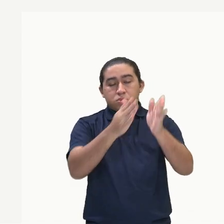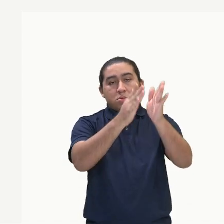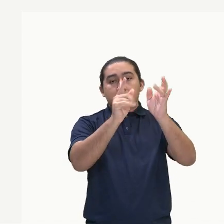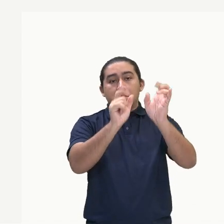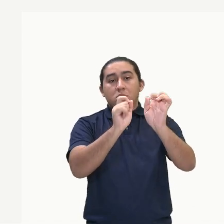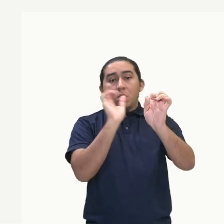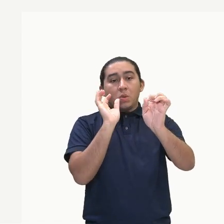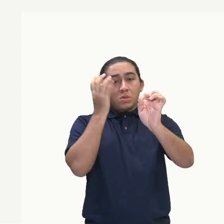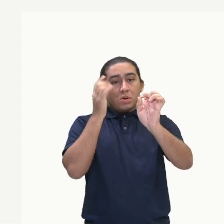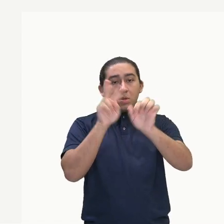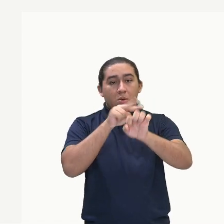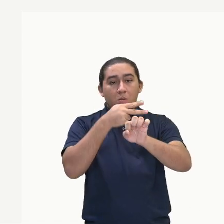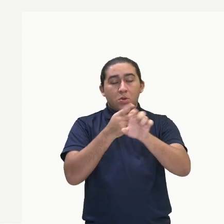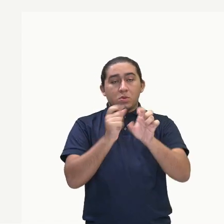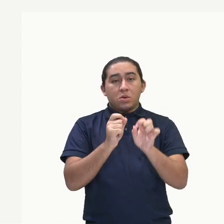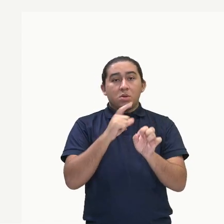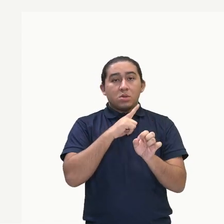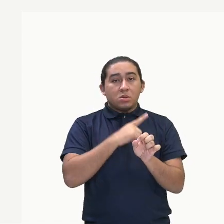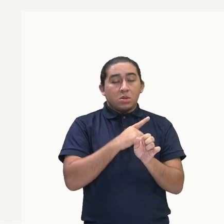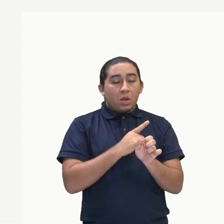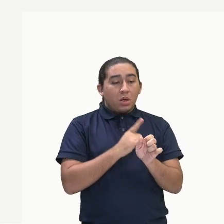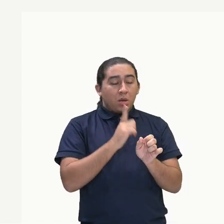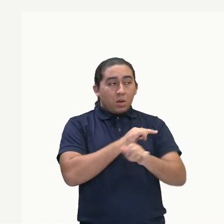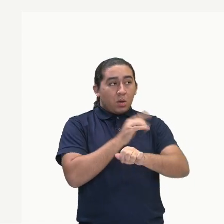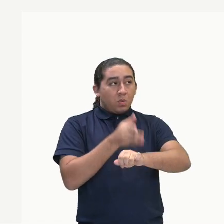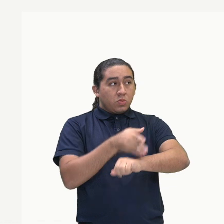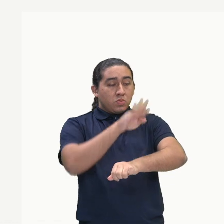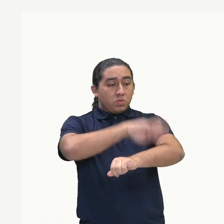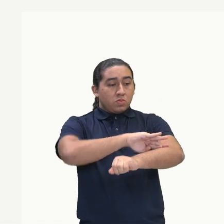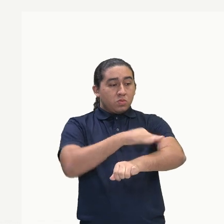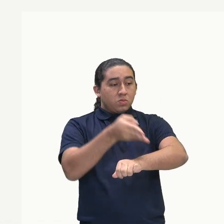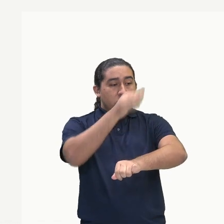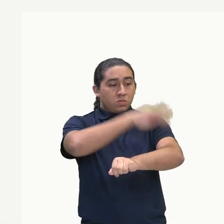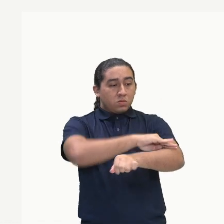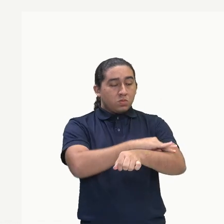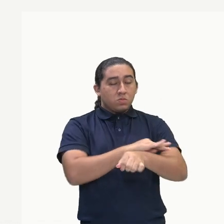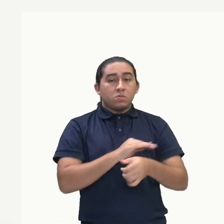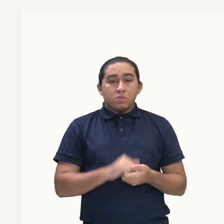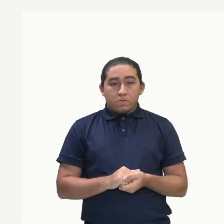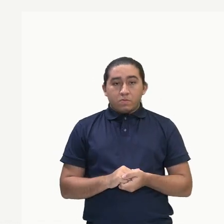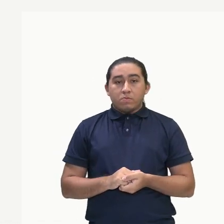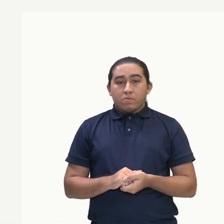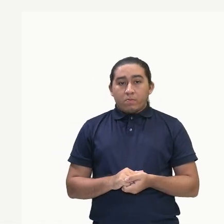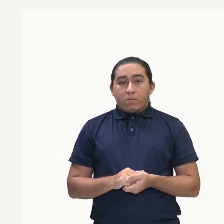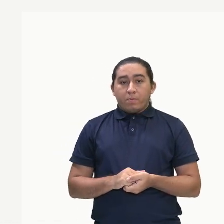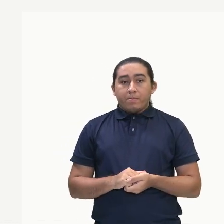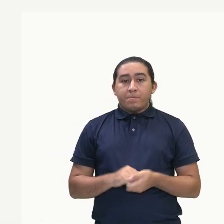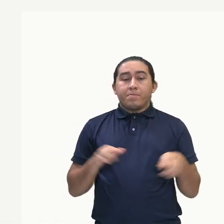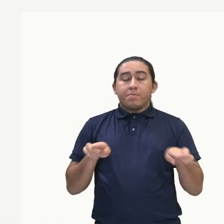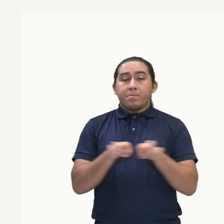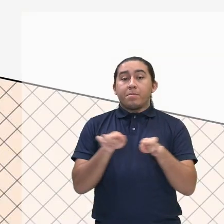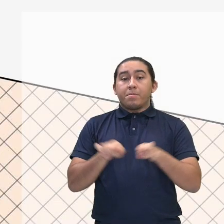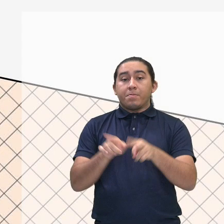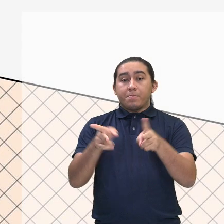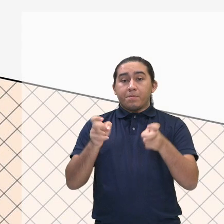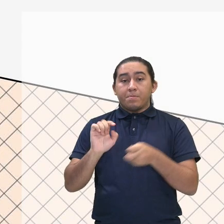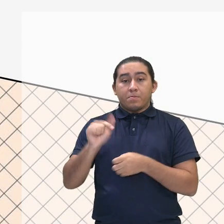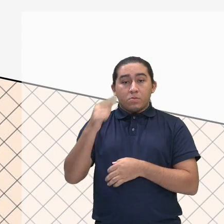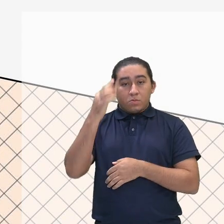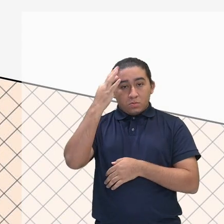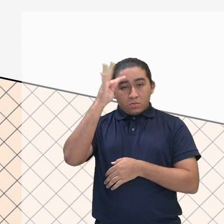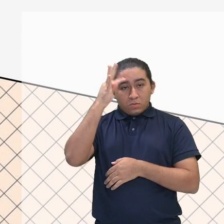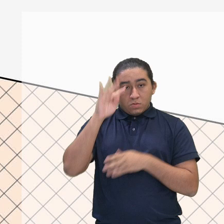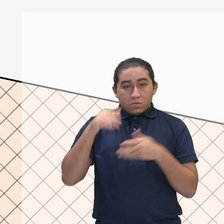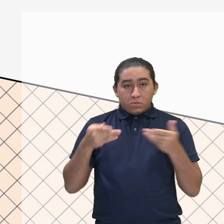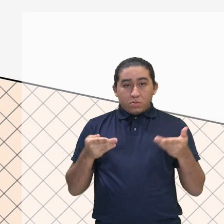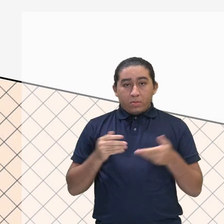houve, né, essa barreira, tá certo? E aí a gente vai observar também a outra teoria, que é a